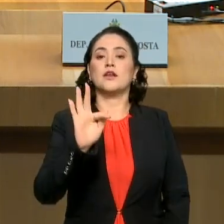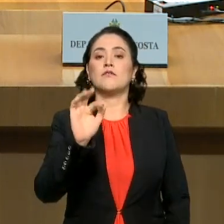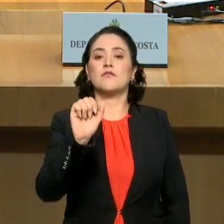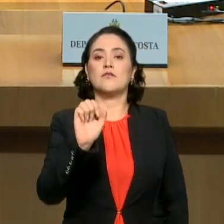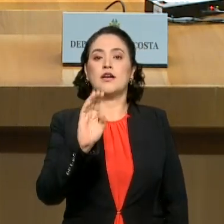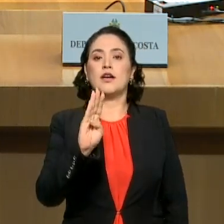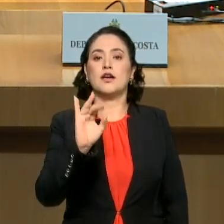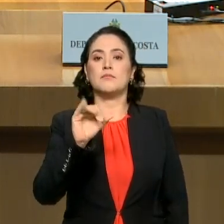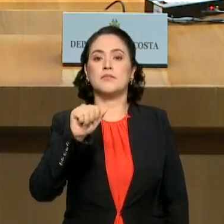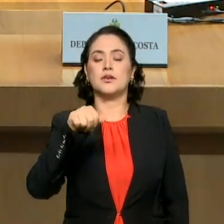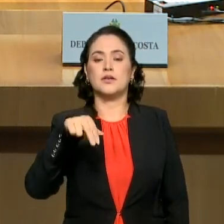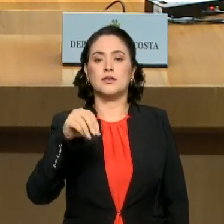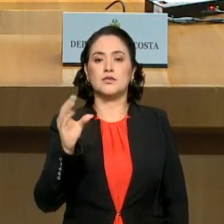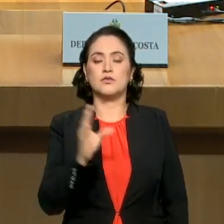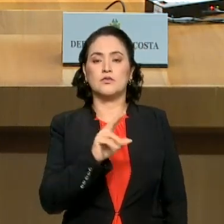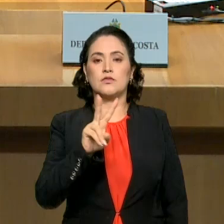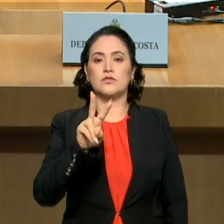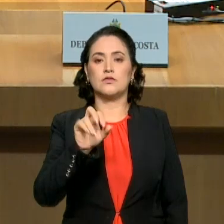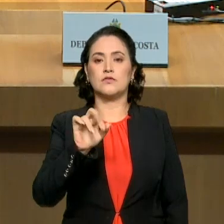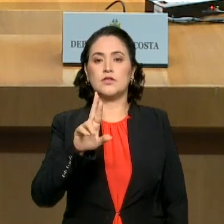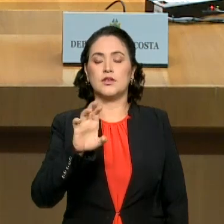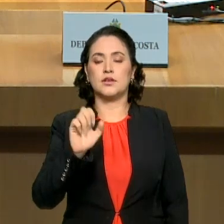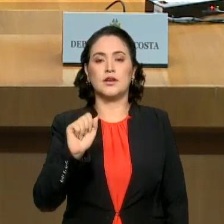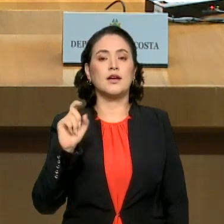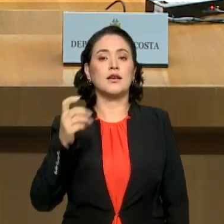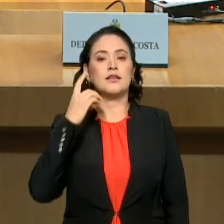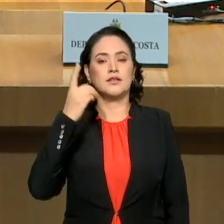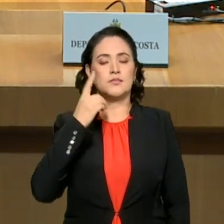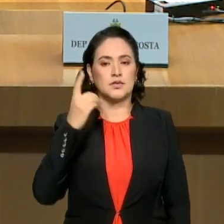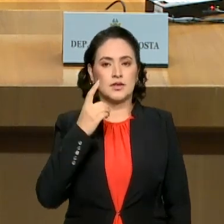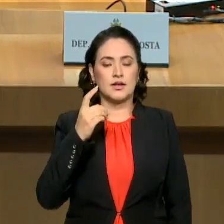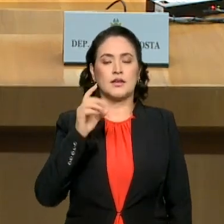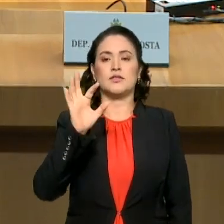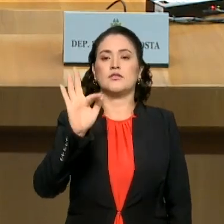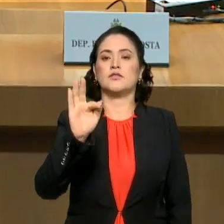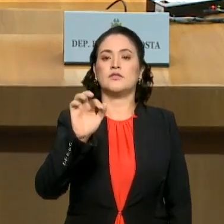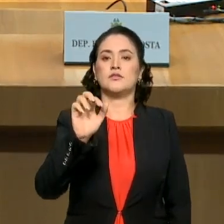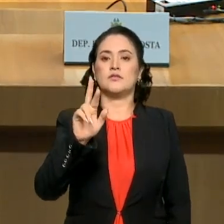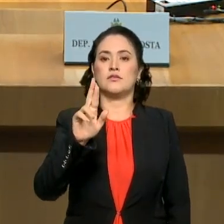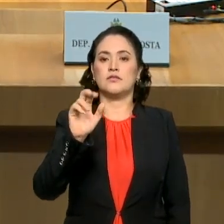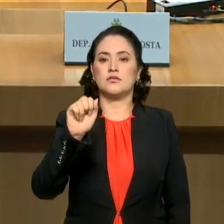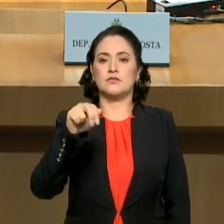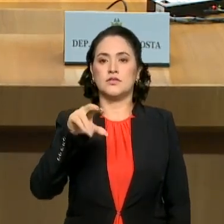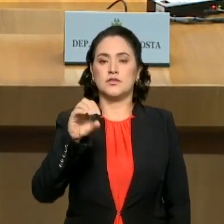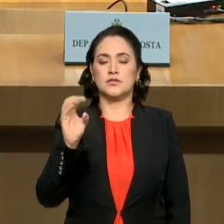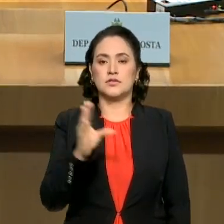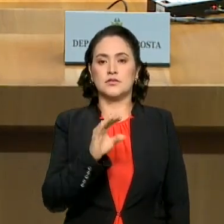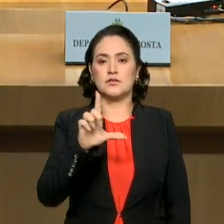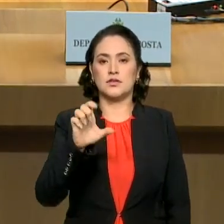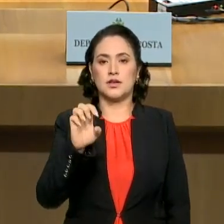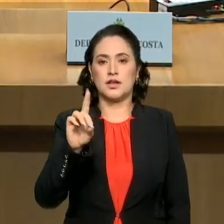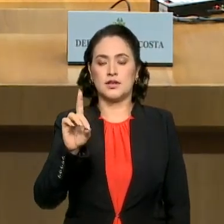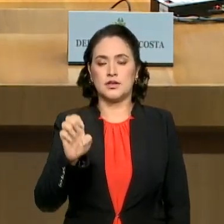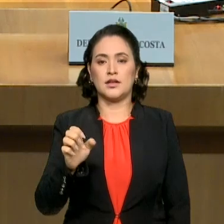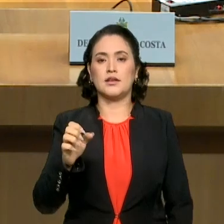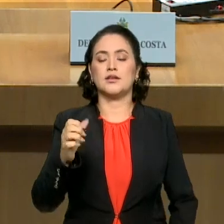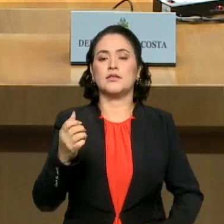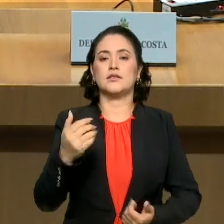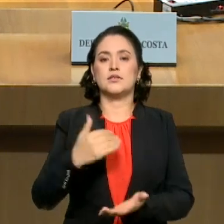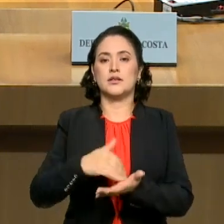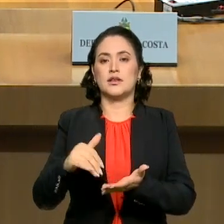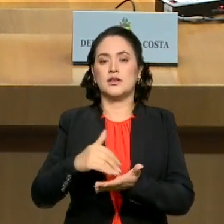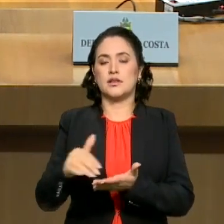ex-deputado estadual, senhor Francisco Leda, secretário adjunto da SINFRA, Senhor